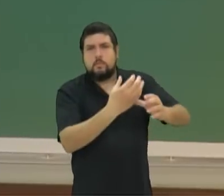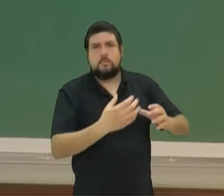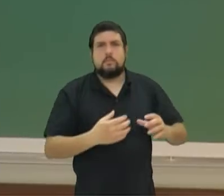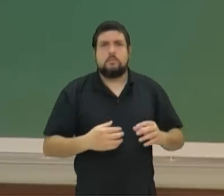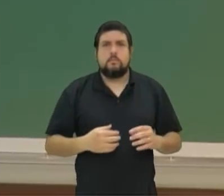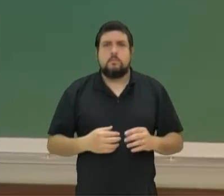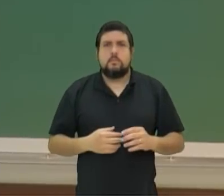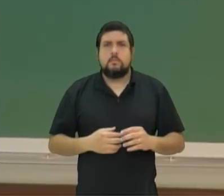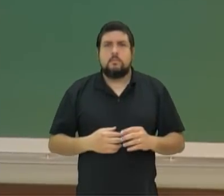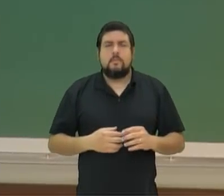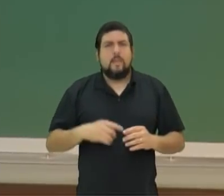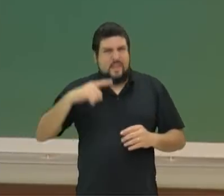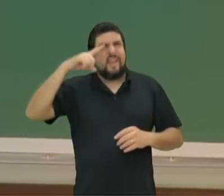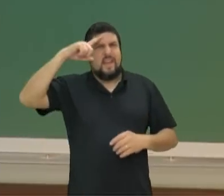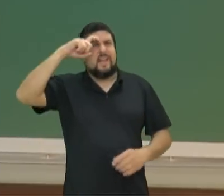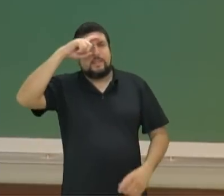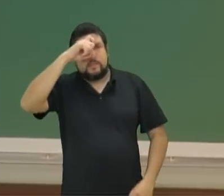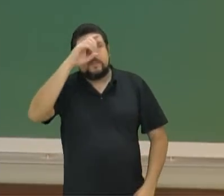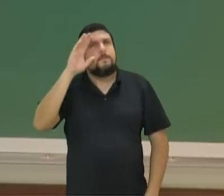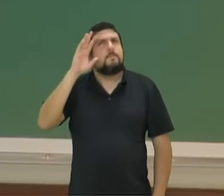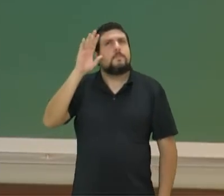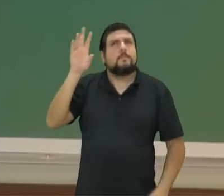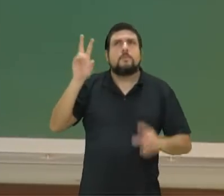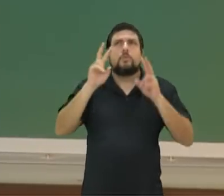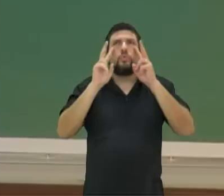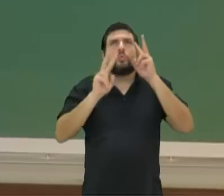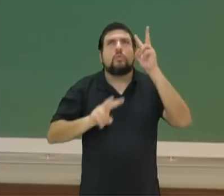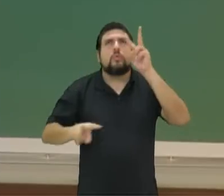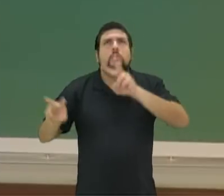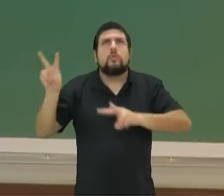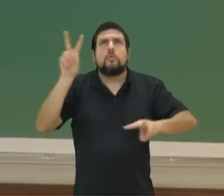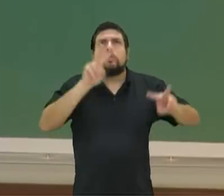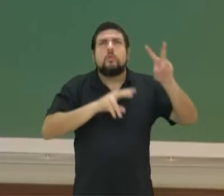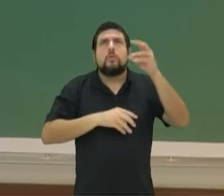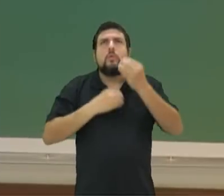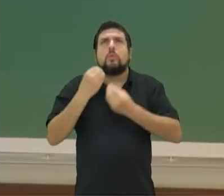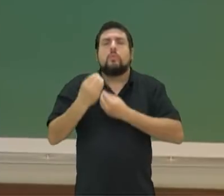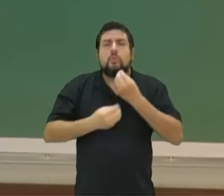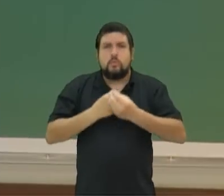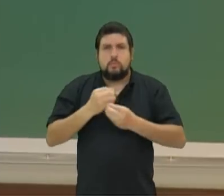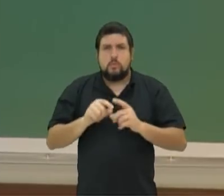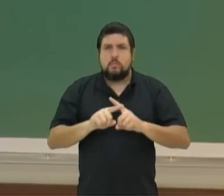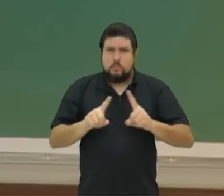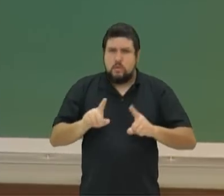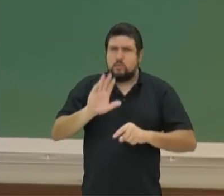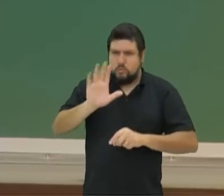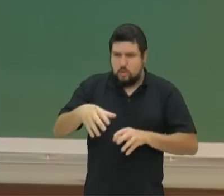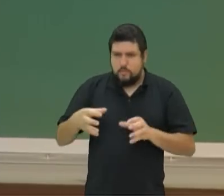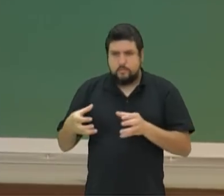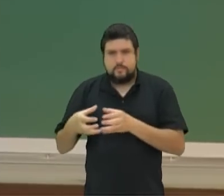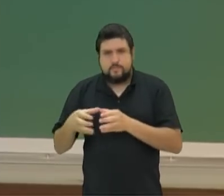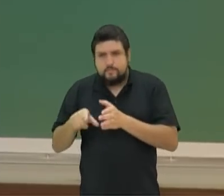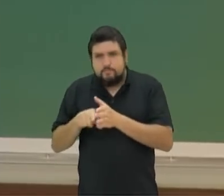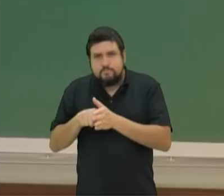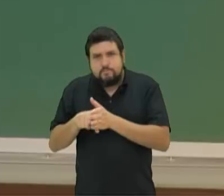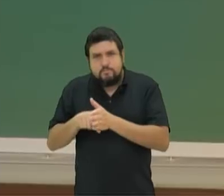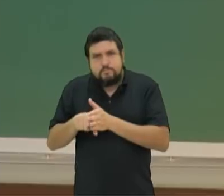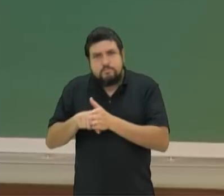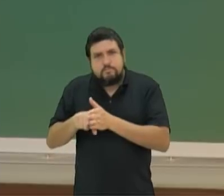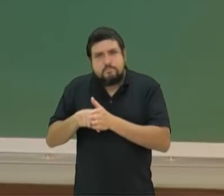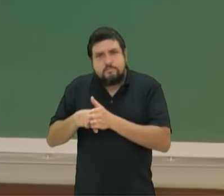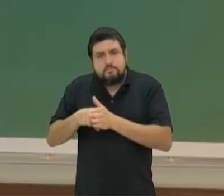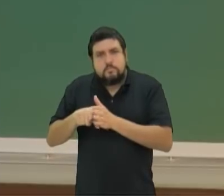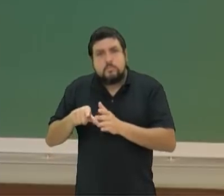de imaginar tudo isso e visualizar, mas tem vários cientistas que já trabalharam nisso e conseguiram comprovar